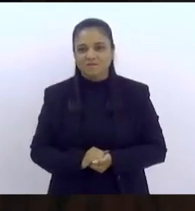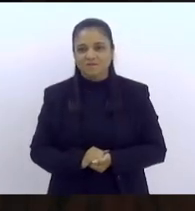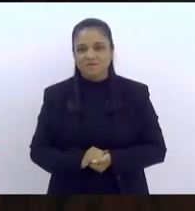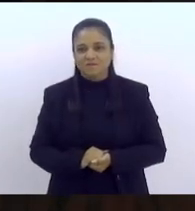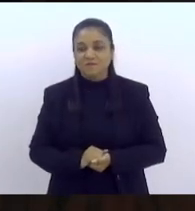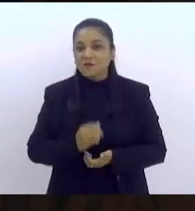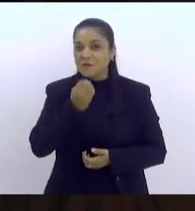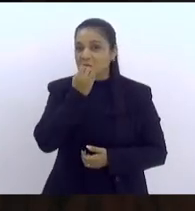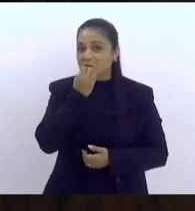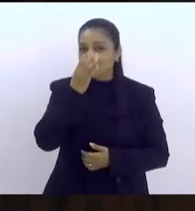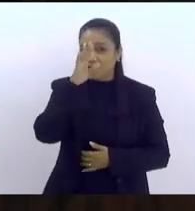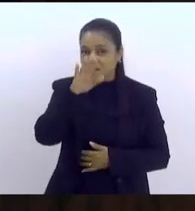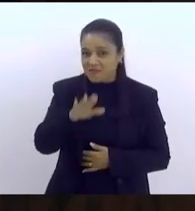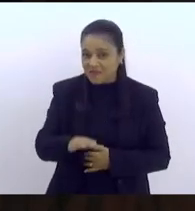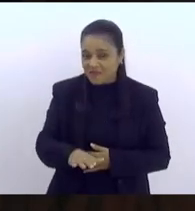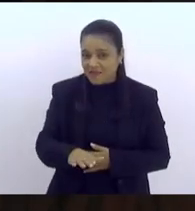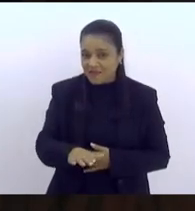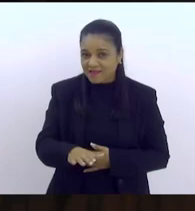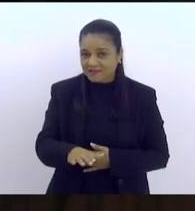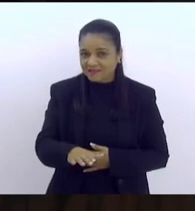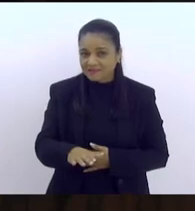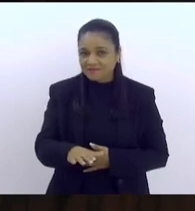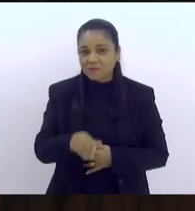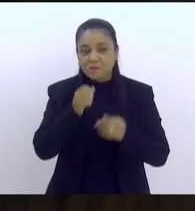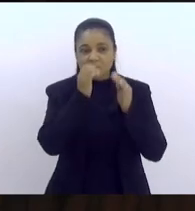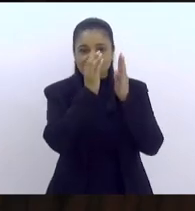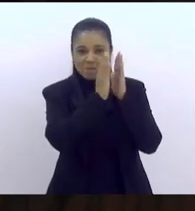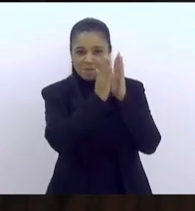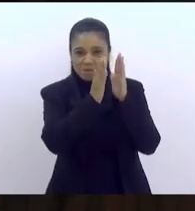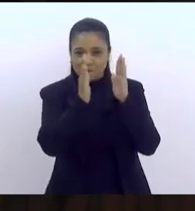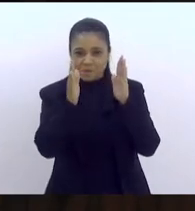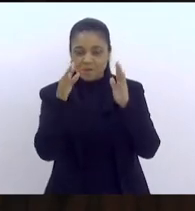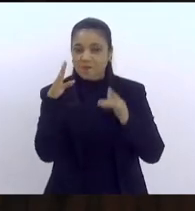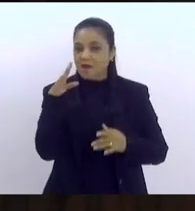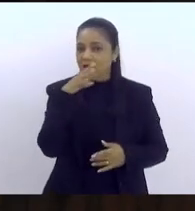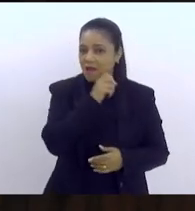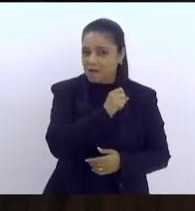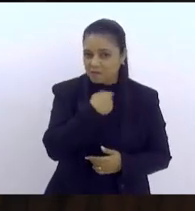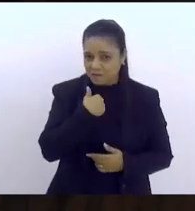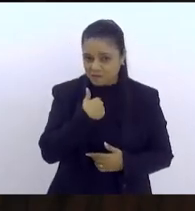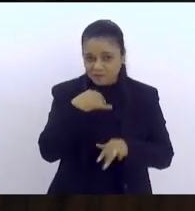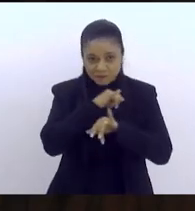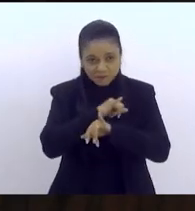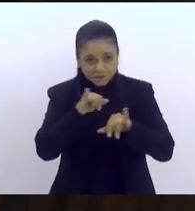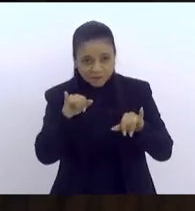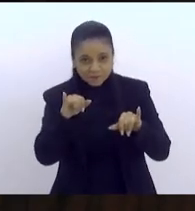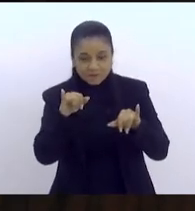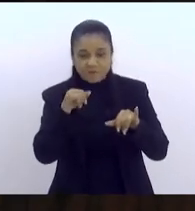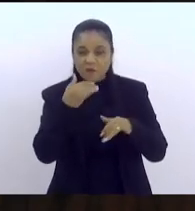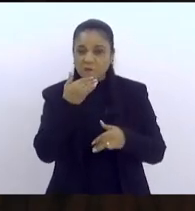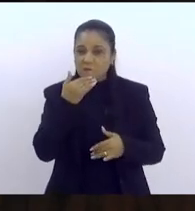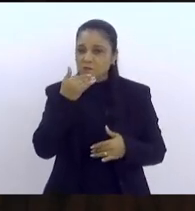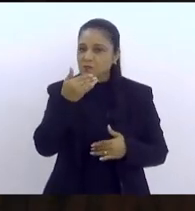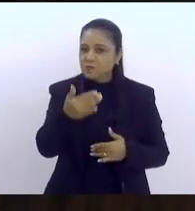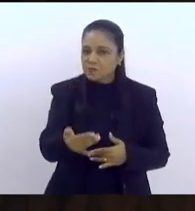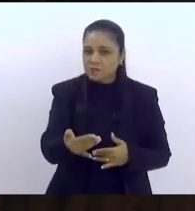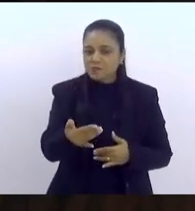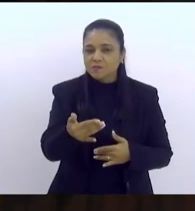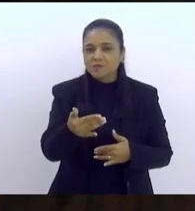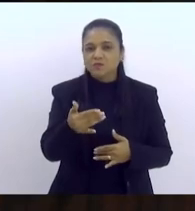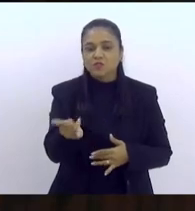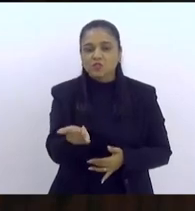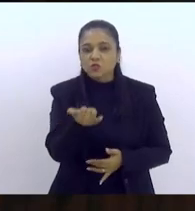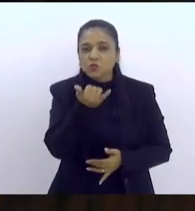boa tarde. Eu queria fazer, pela ordem, presidente, muito rapidamente, pedindo aí